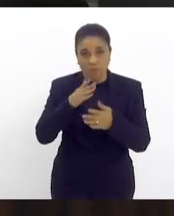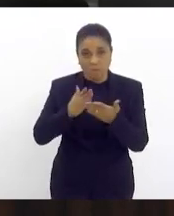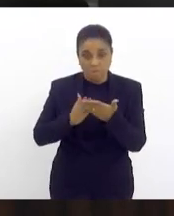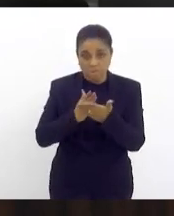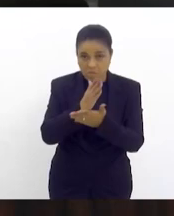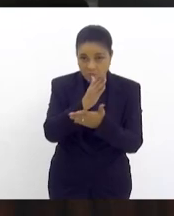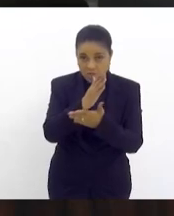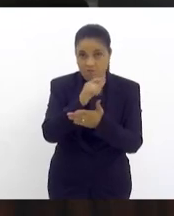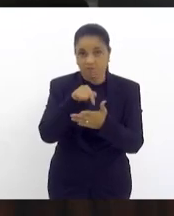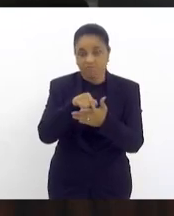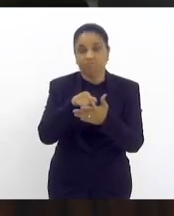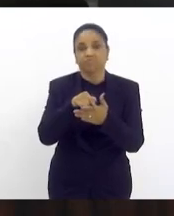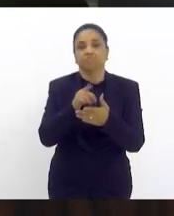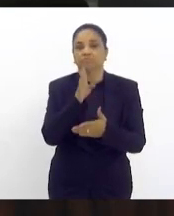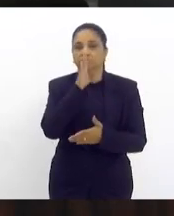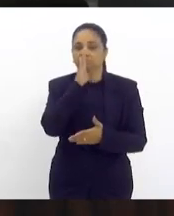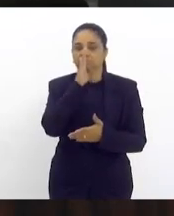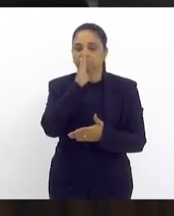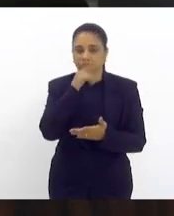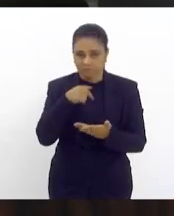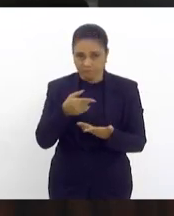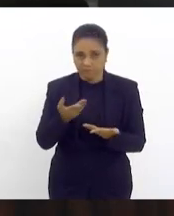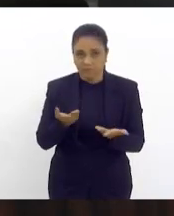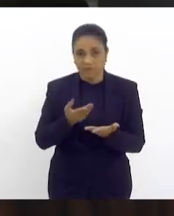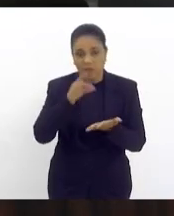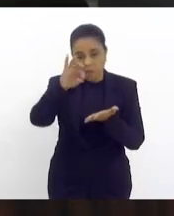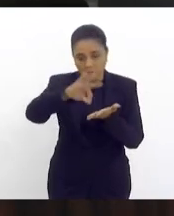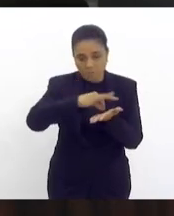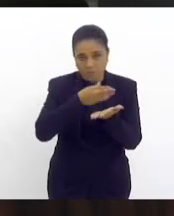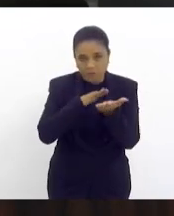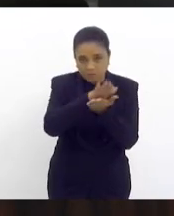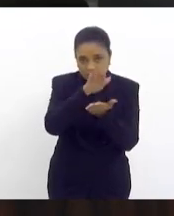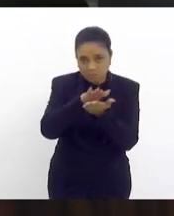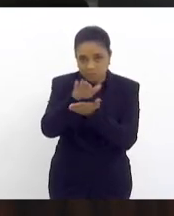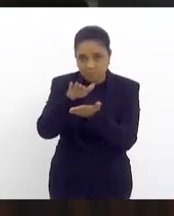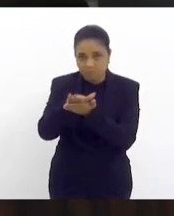aprovado vai a publicação